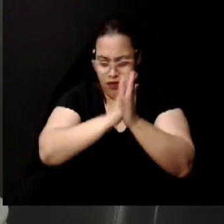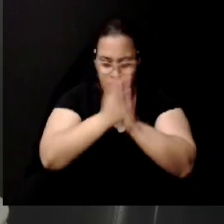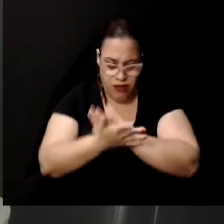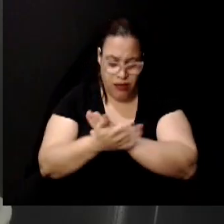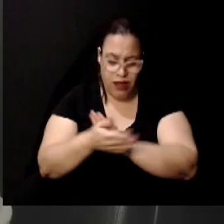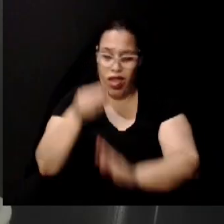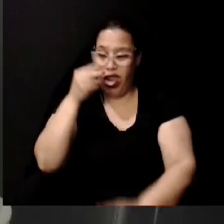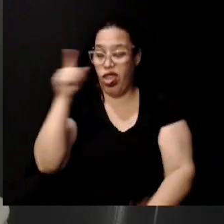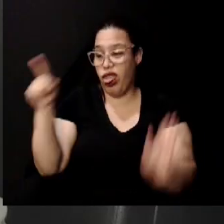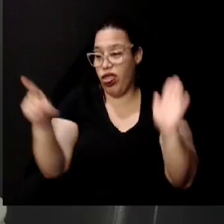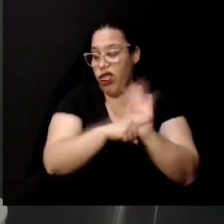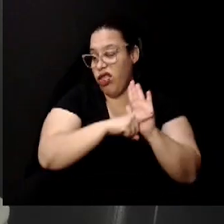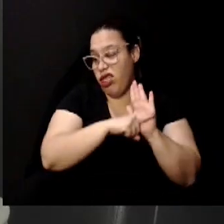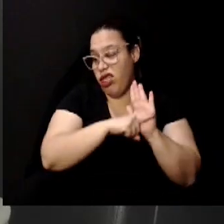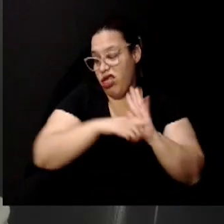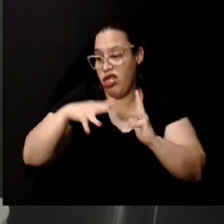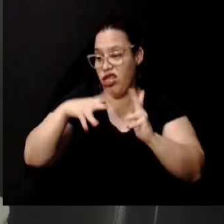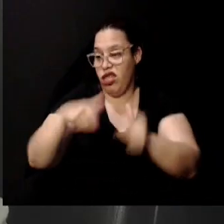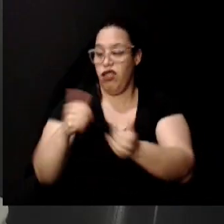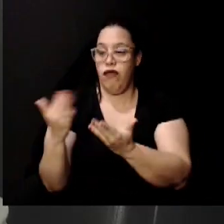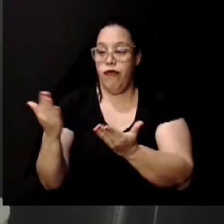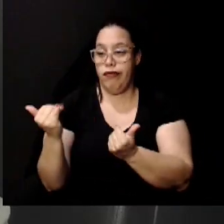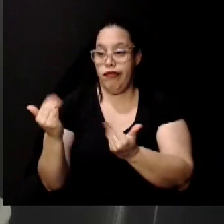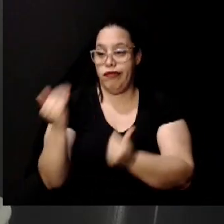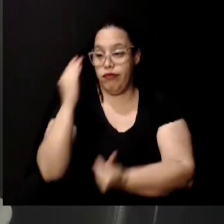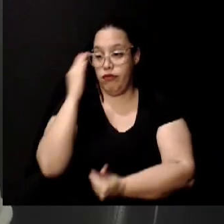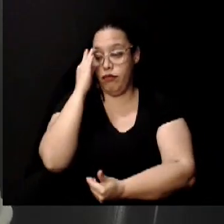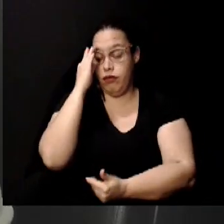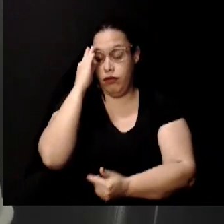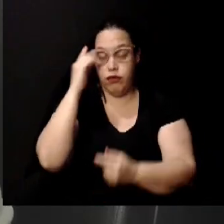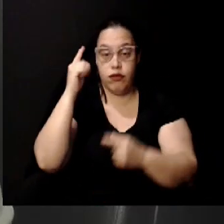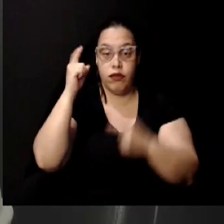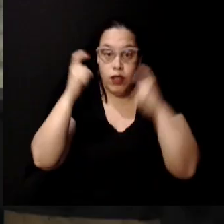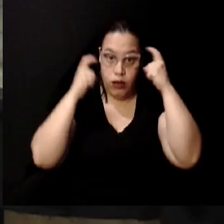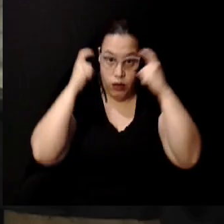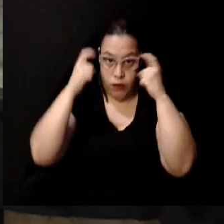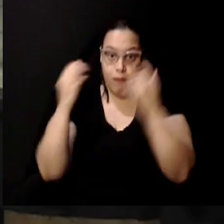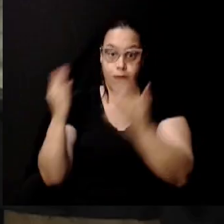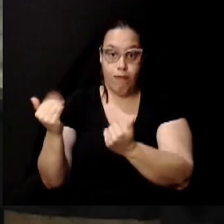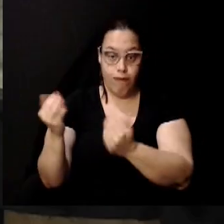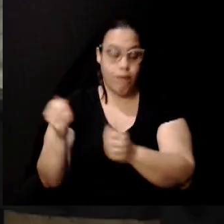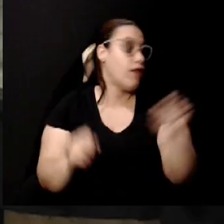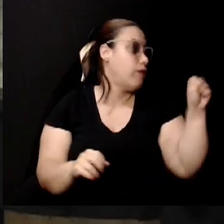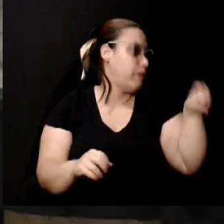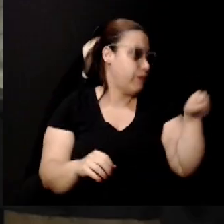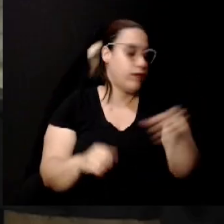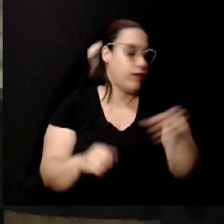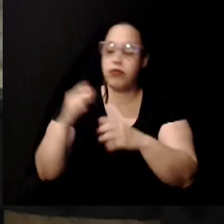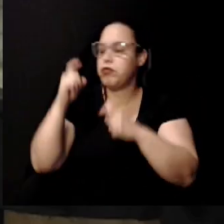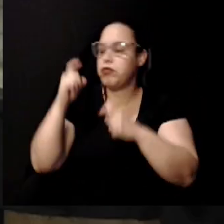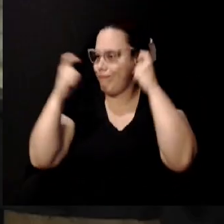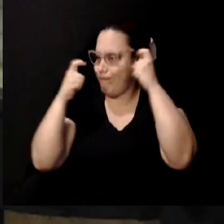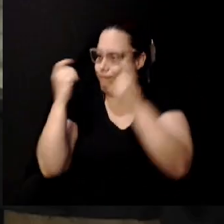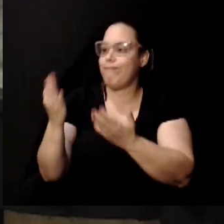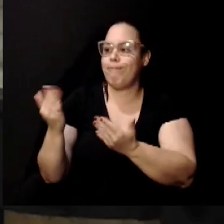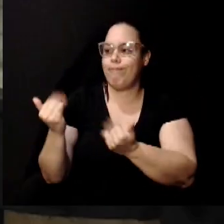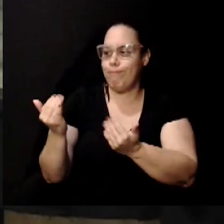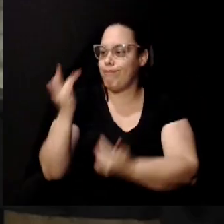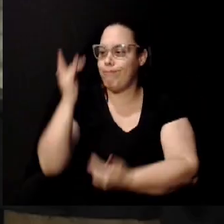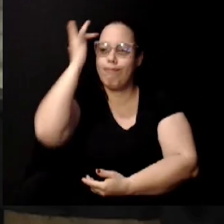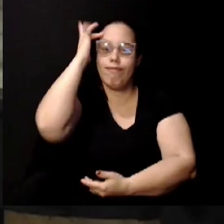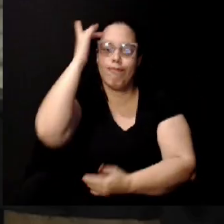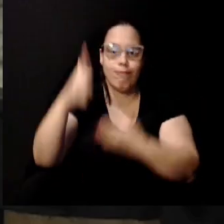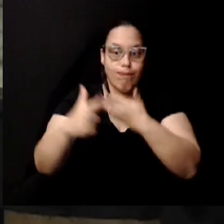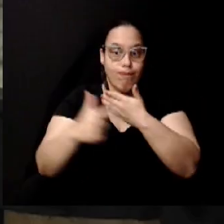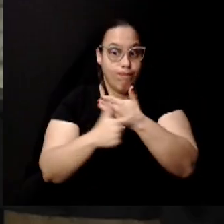grande maioria dessa juventude. Eu me preocupo muito com a juventude, sabe? Uhum. Eu me preocupo muito com a juventude e eu acho que o nosso papel enquanto